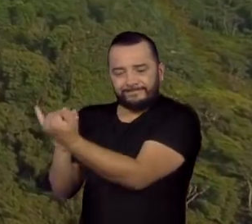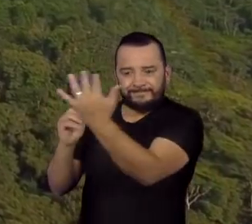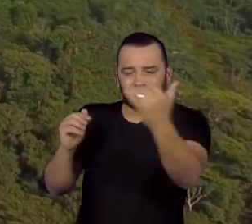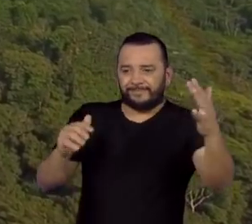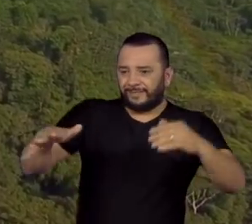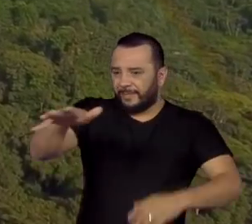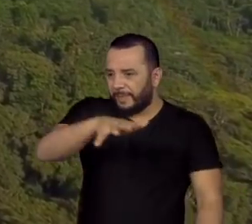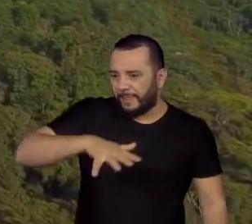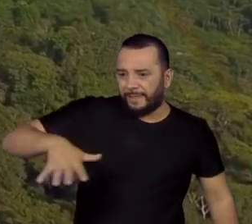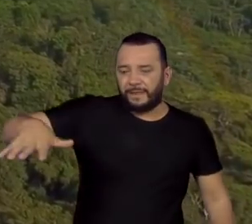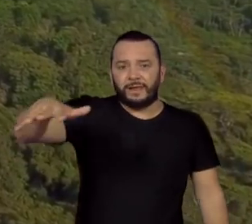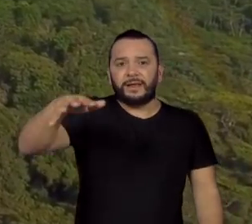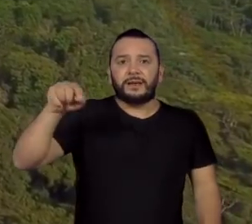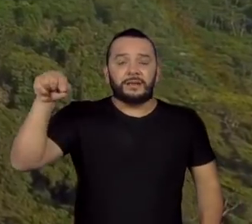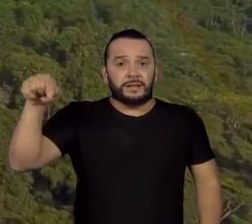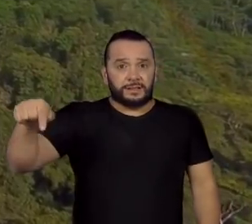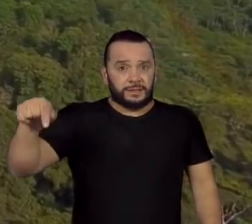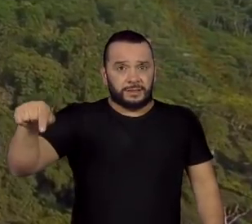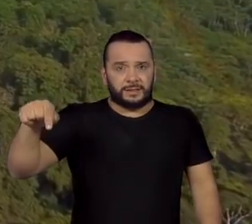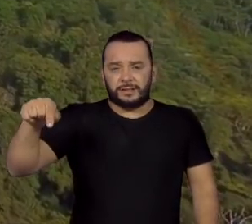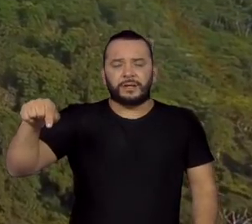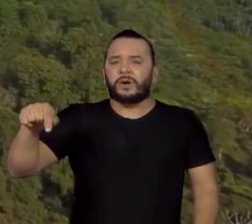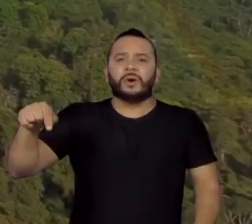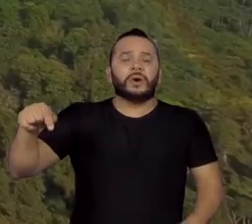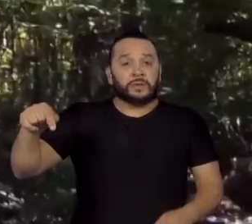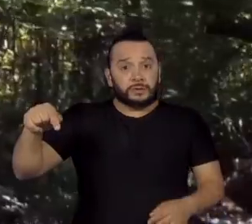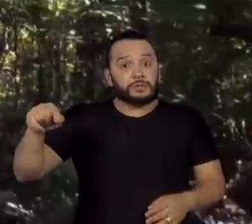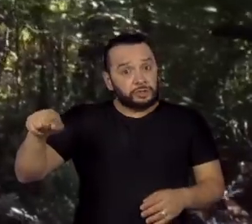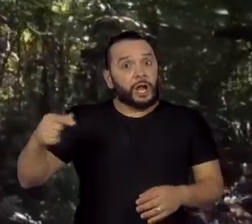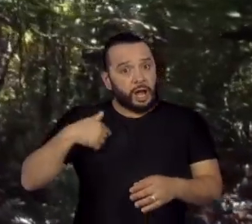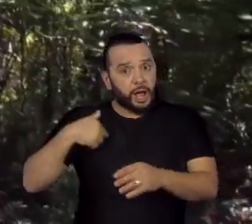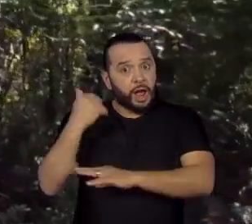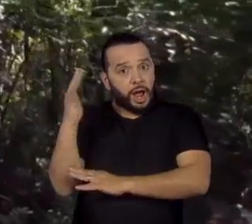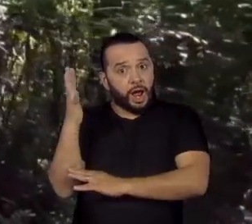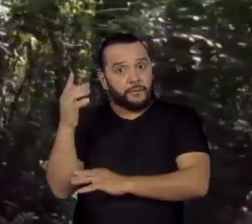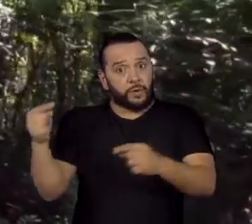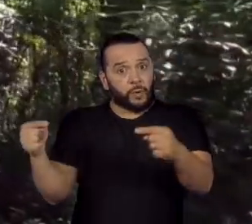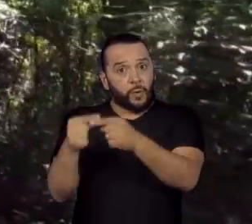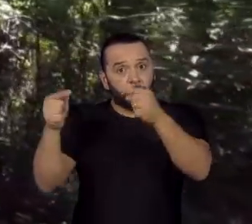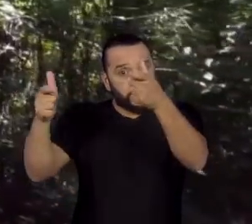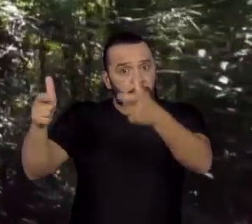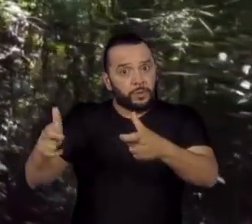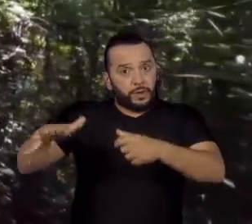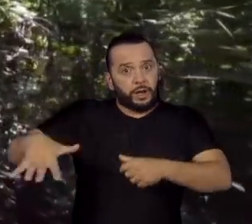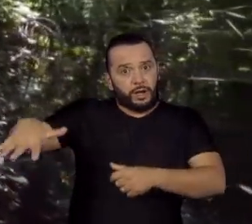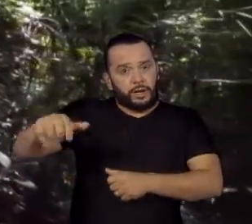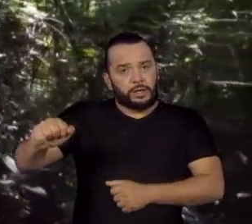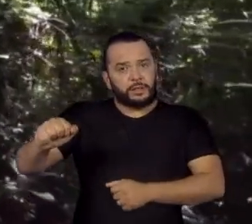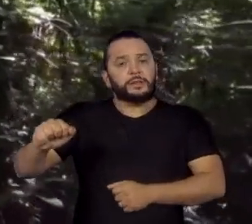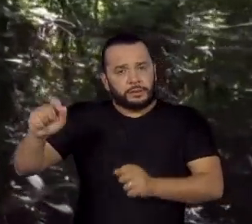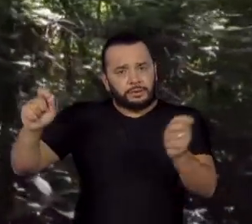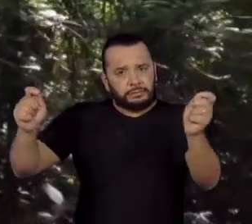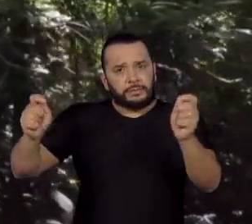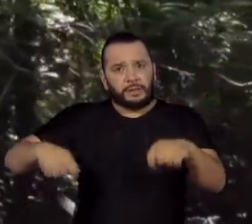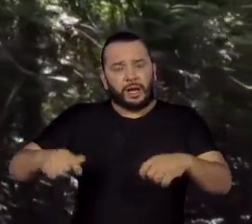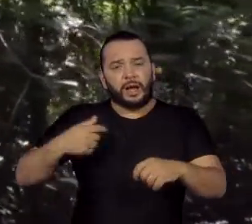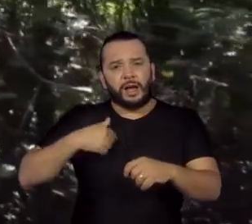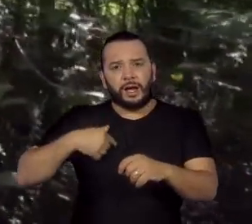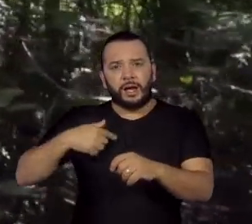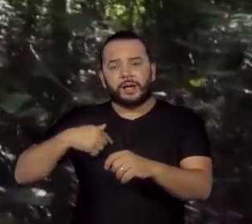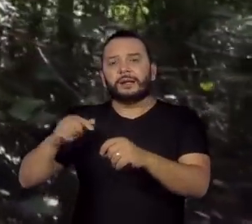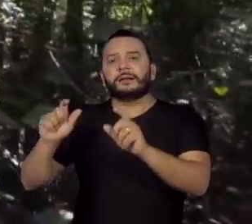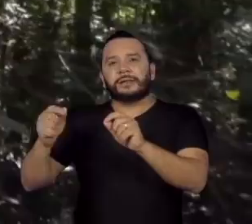florestas permanentes, usando espécies nativas, você consegue retirar CO2